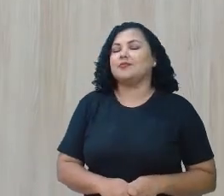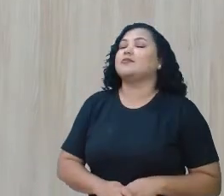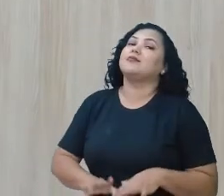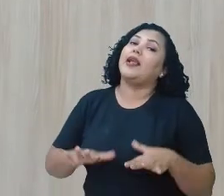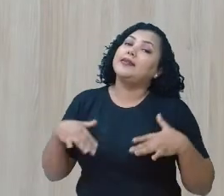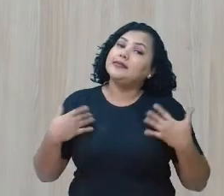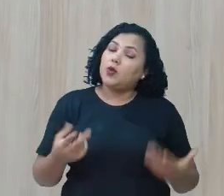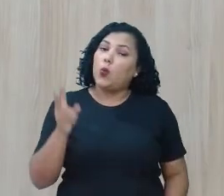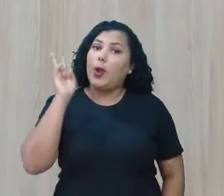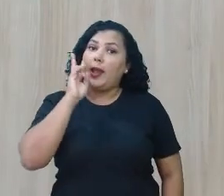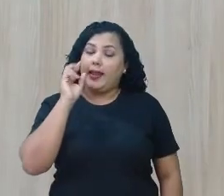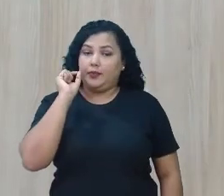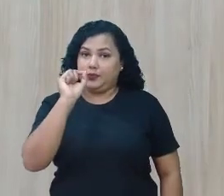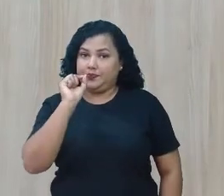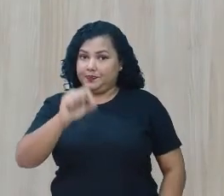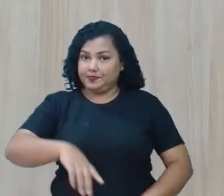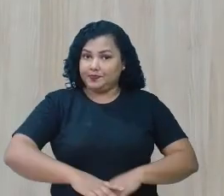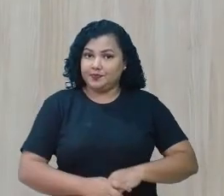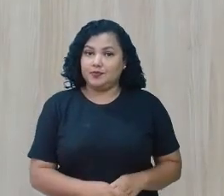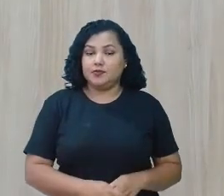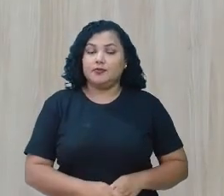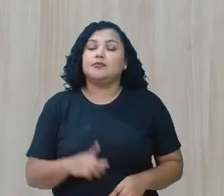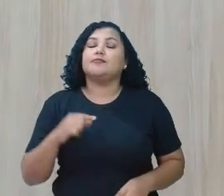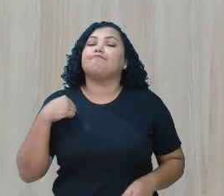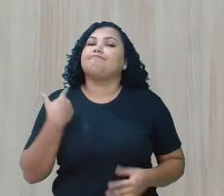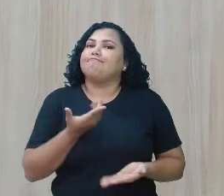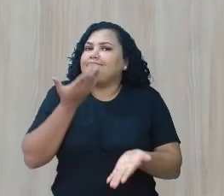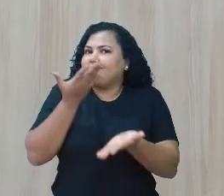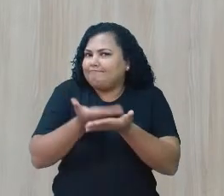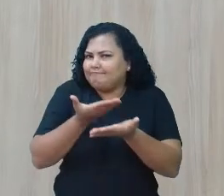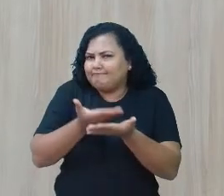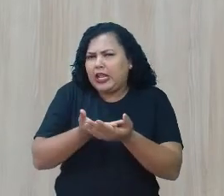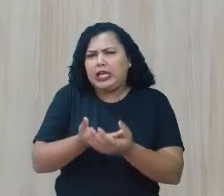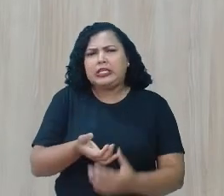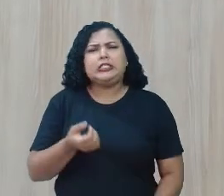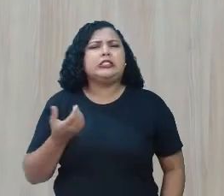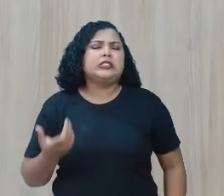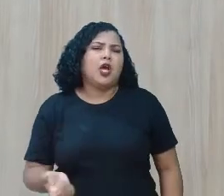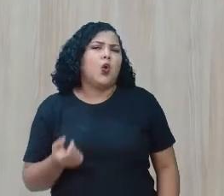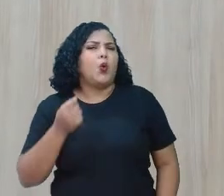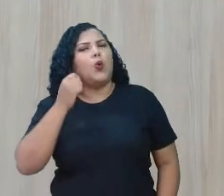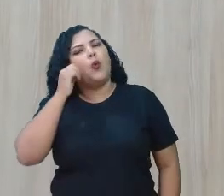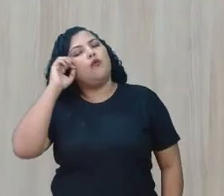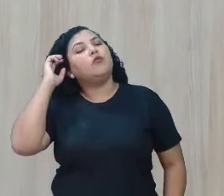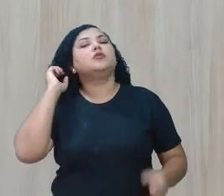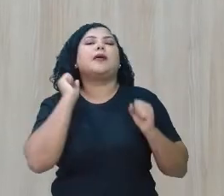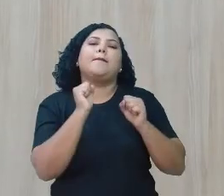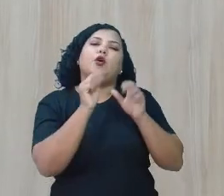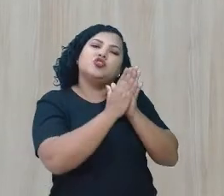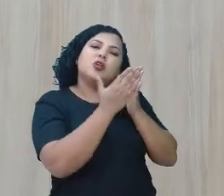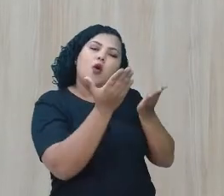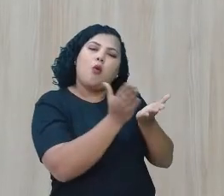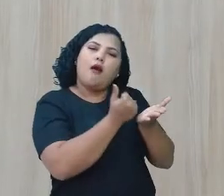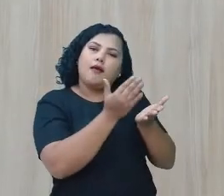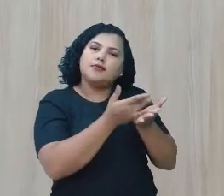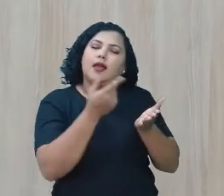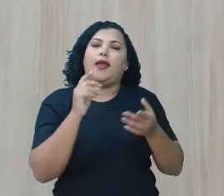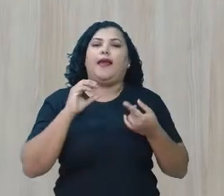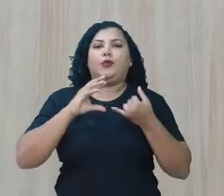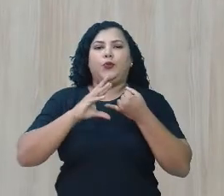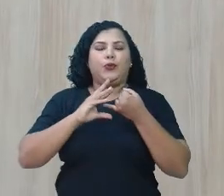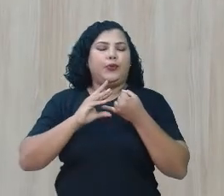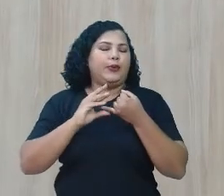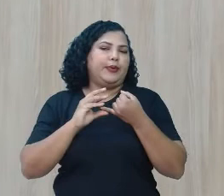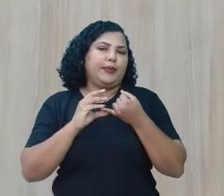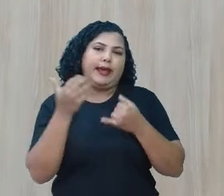Pessoal, lembre do seguinte, tá? Estamos em uma aula, tá bom? Então, o ideal é que você esteja aí com seu caderno na mão, caneta,